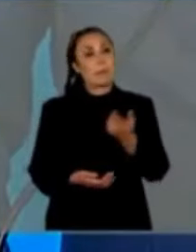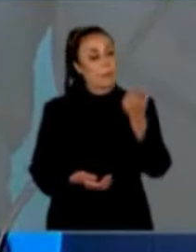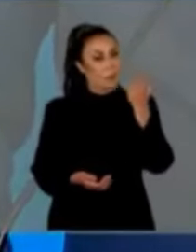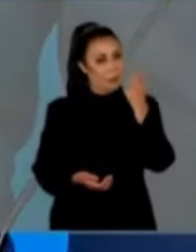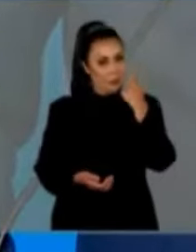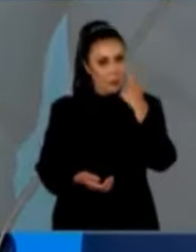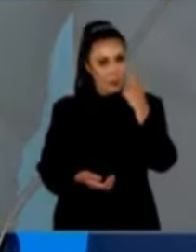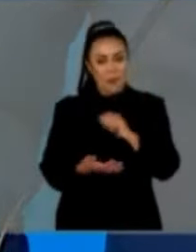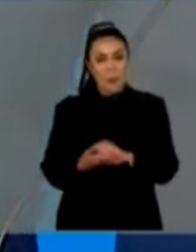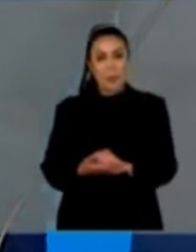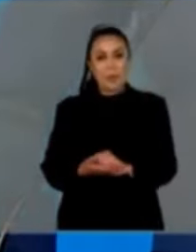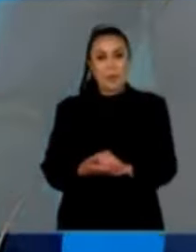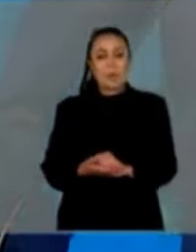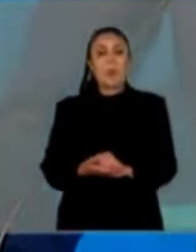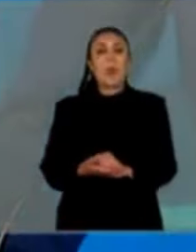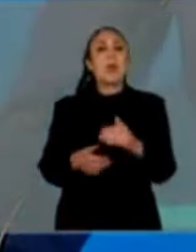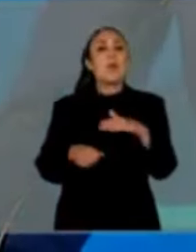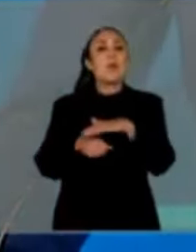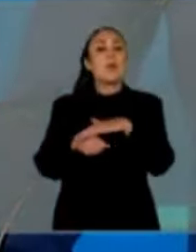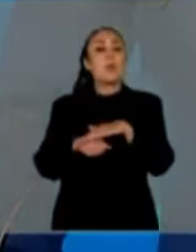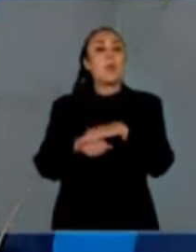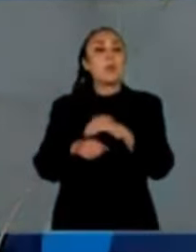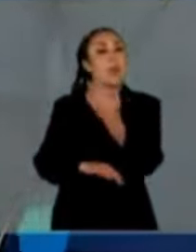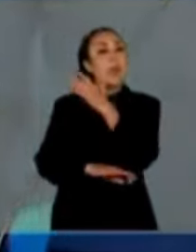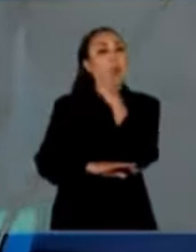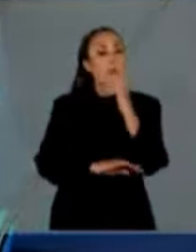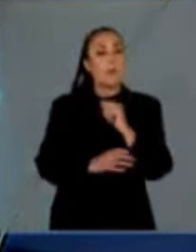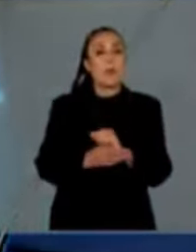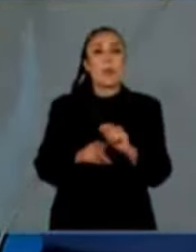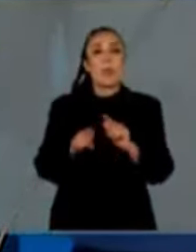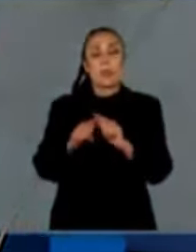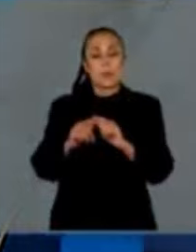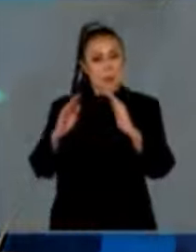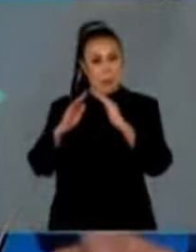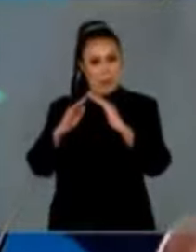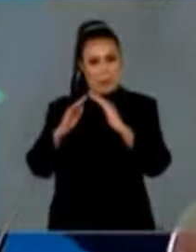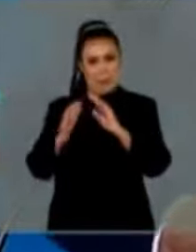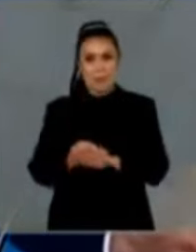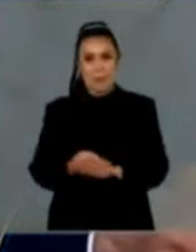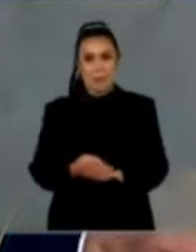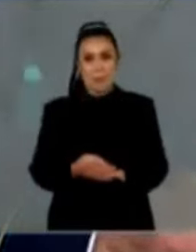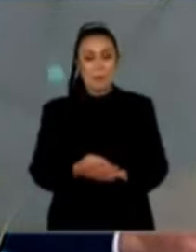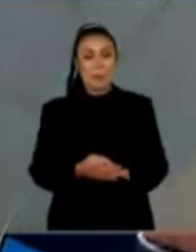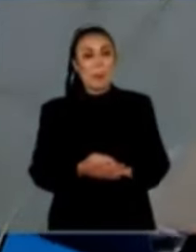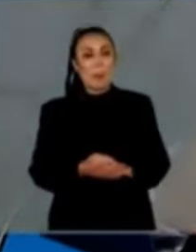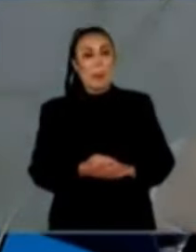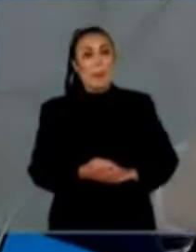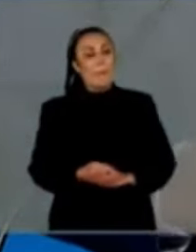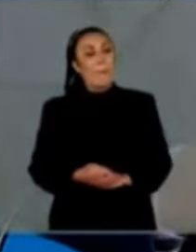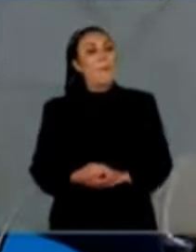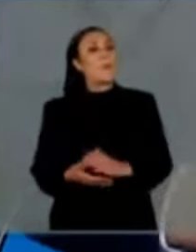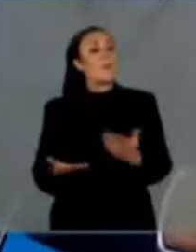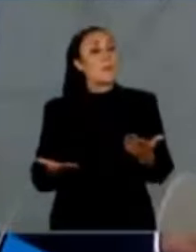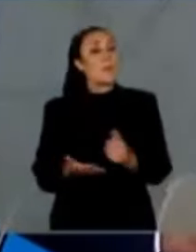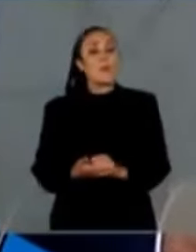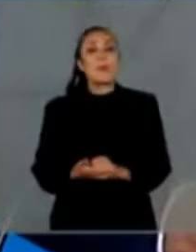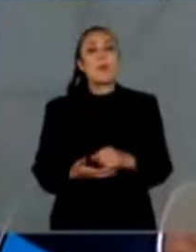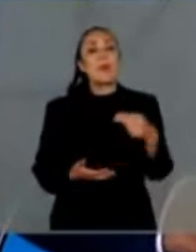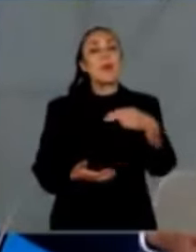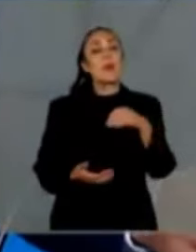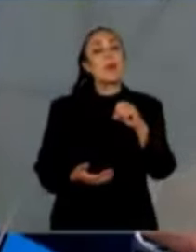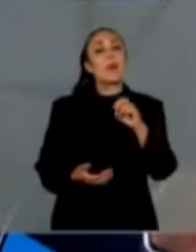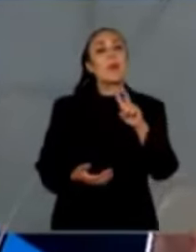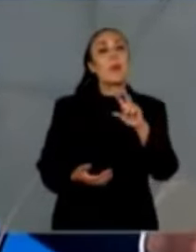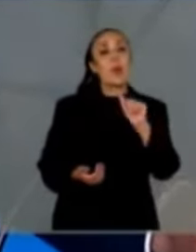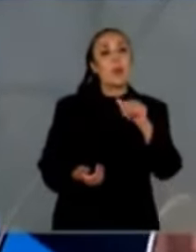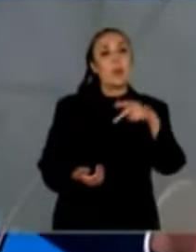vamos falar aqui então de Meio Ambiente e de habitação Nova Palestina uma